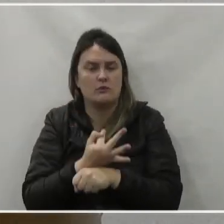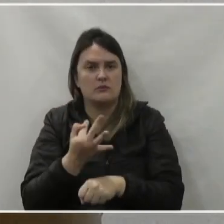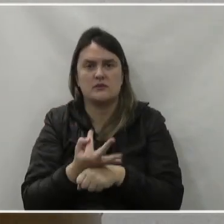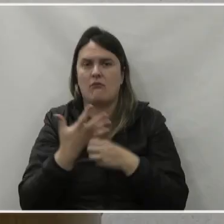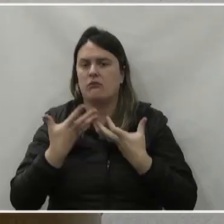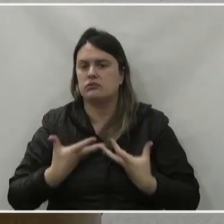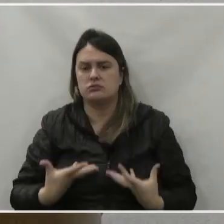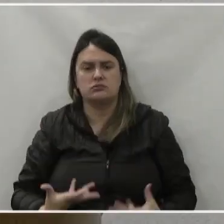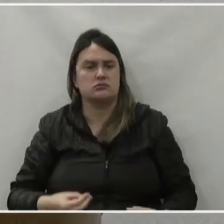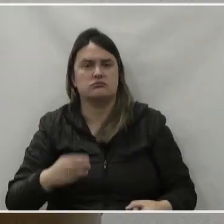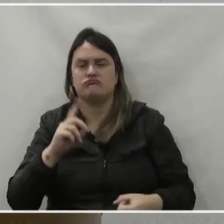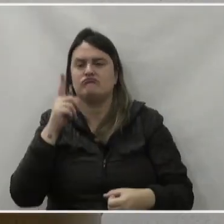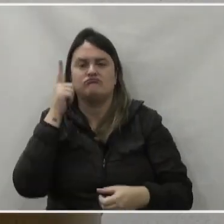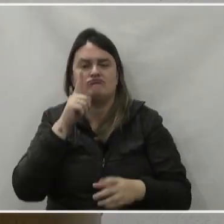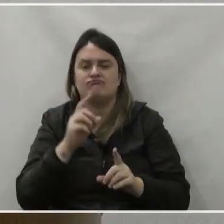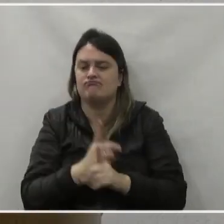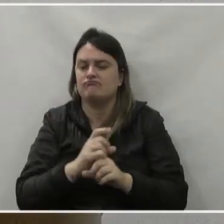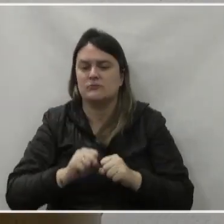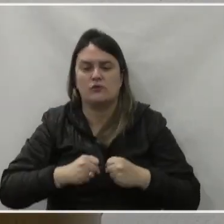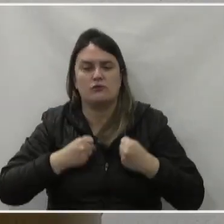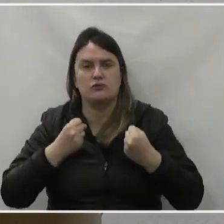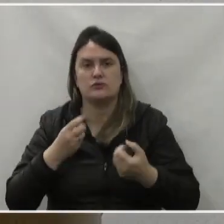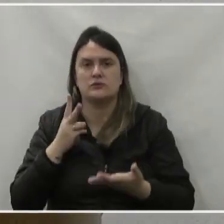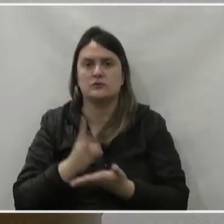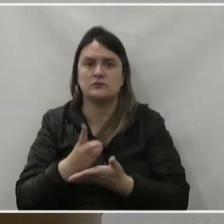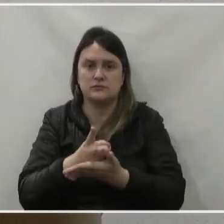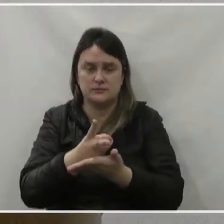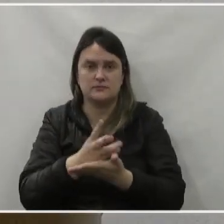aguenta, já não encontra forças para continuar?